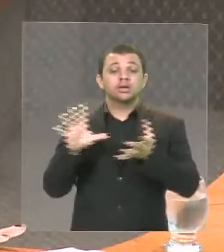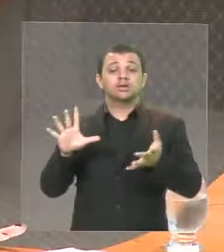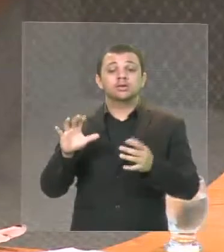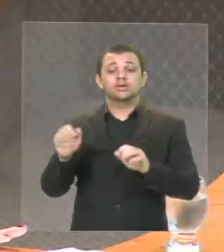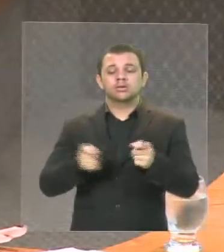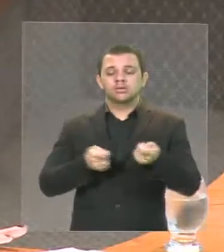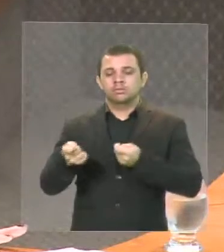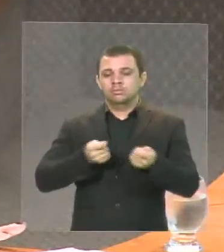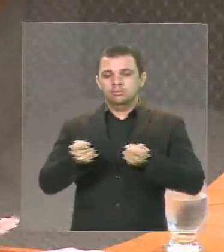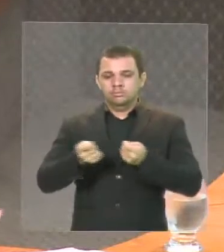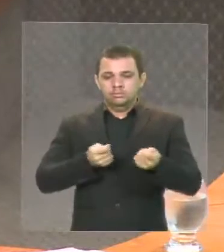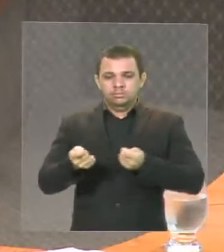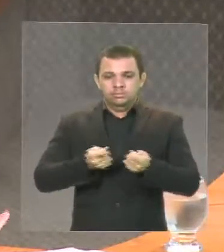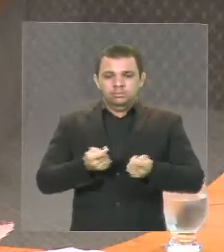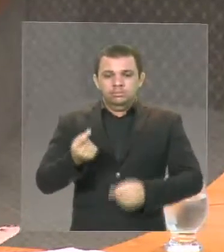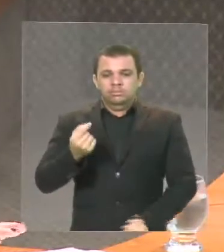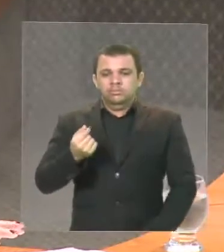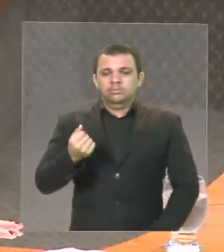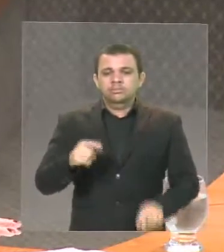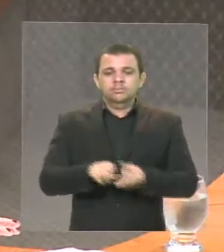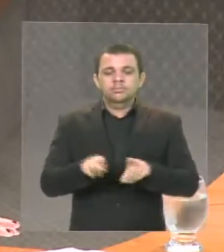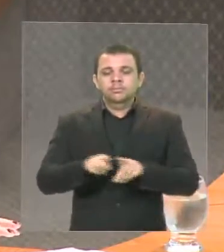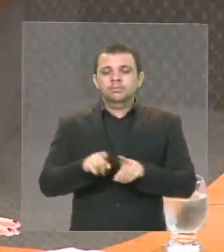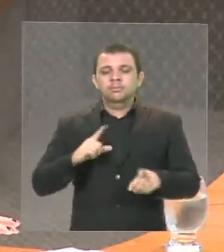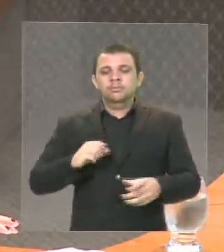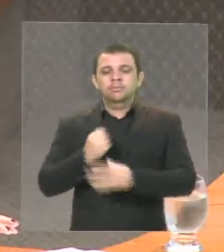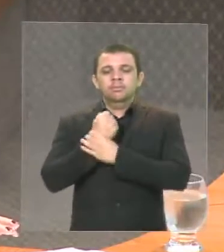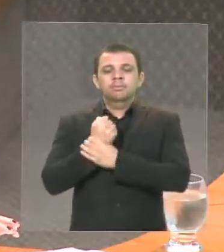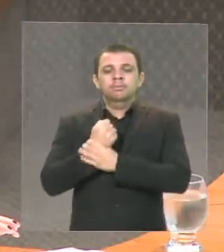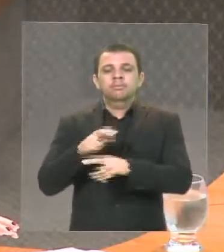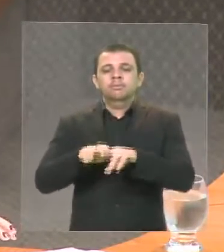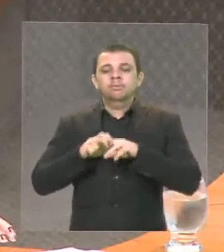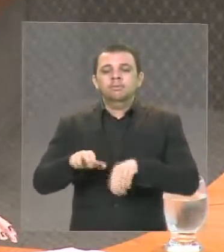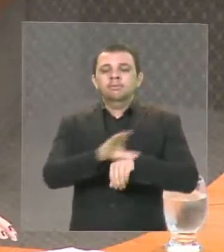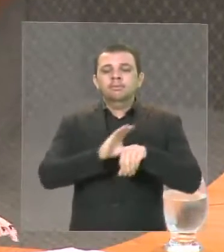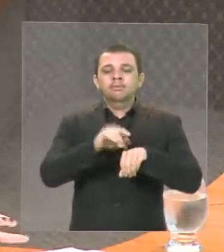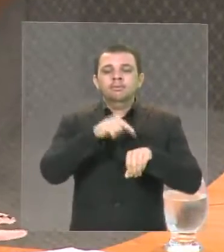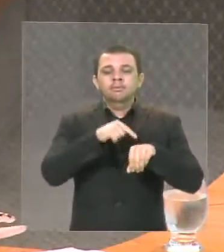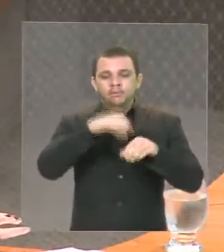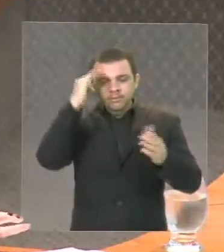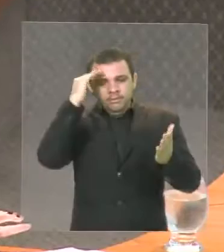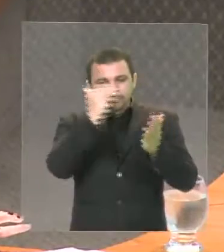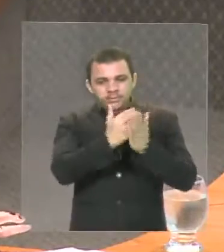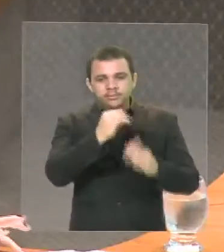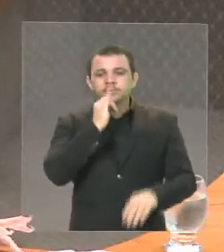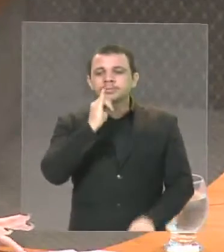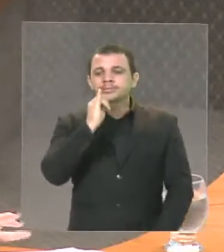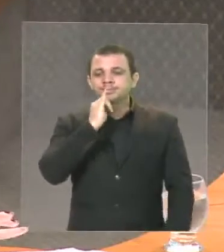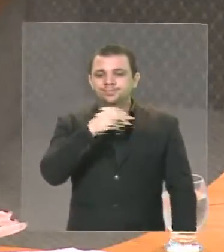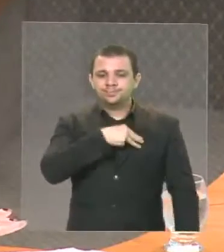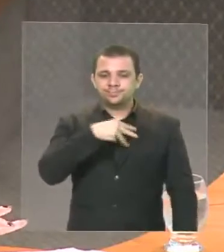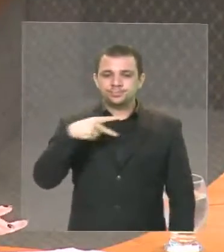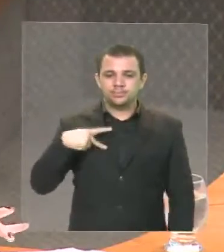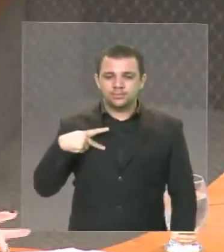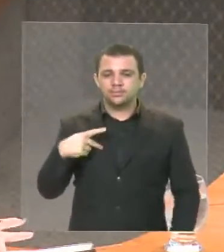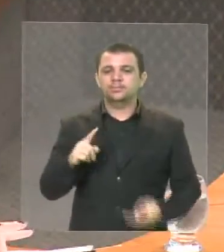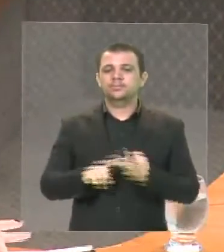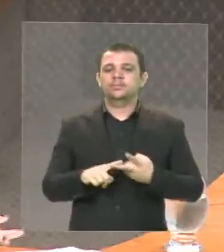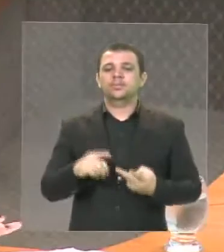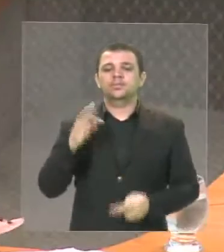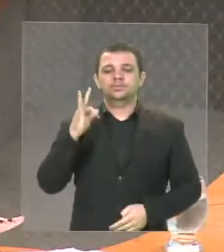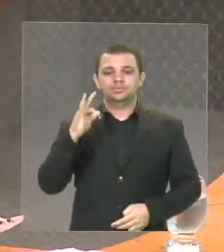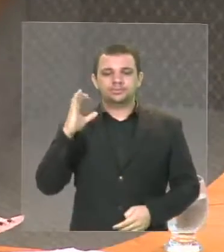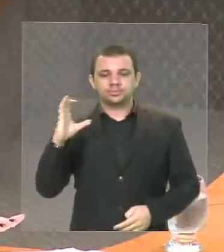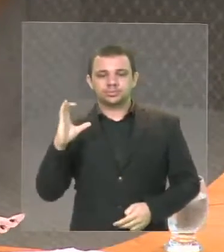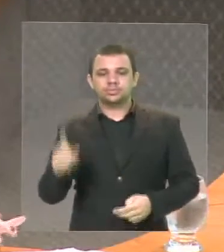administrativa financeira, asseguradas pela Constituição, como o Ministério Público, o Tribunal de